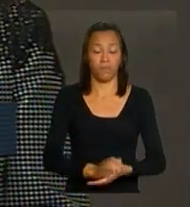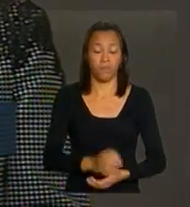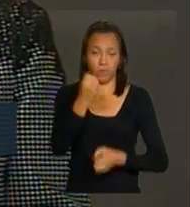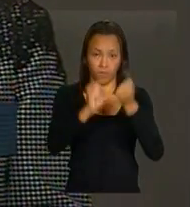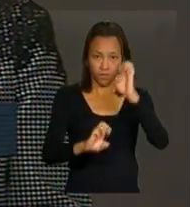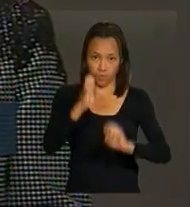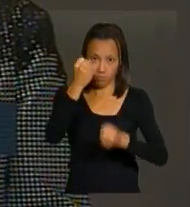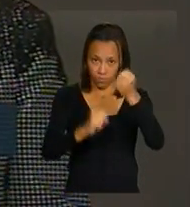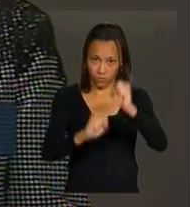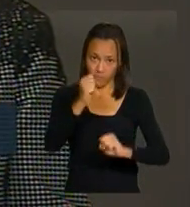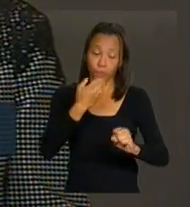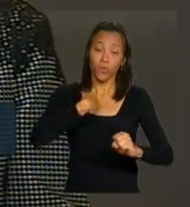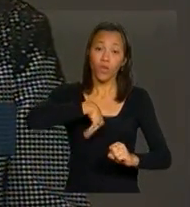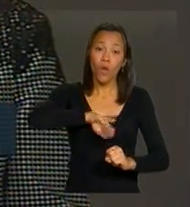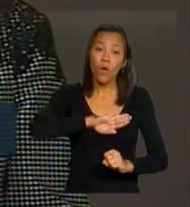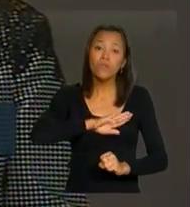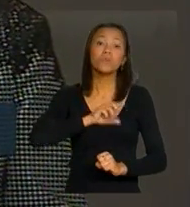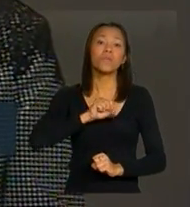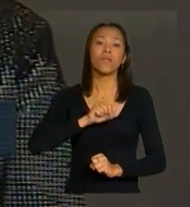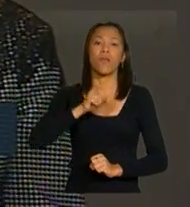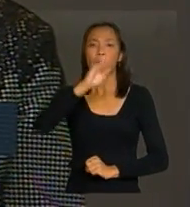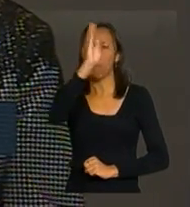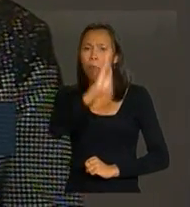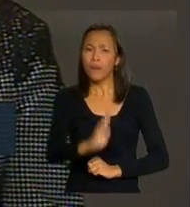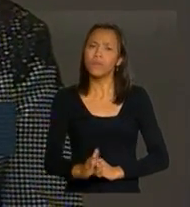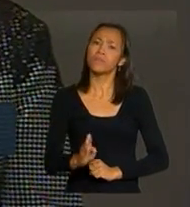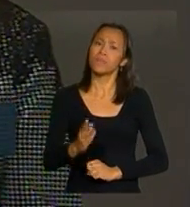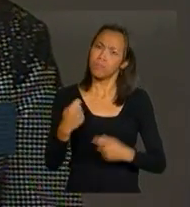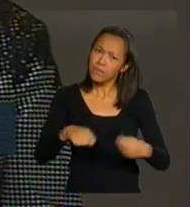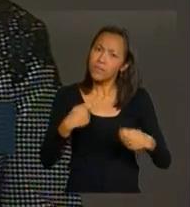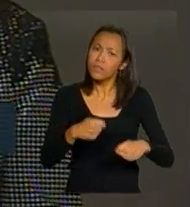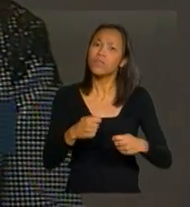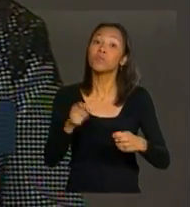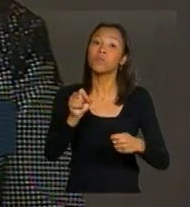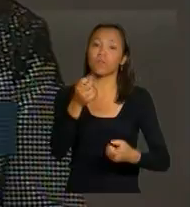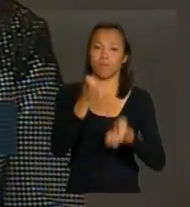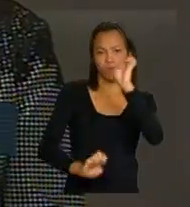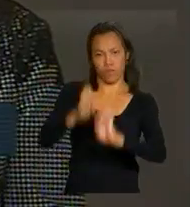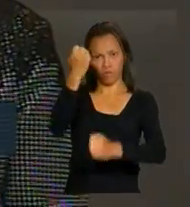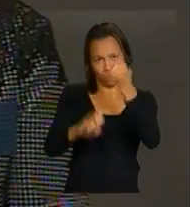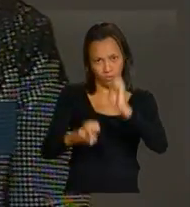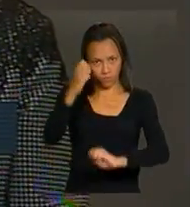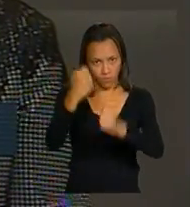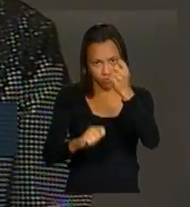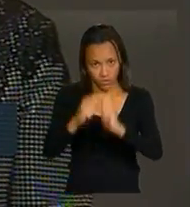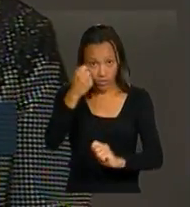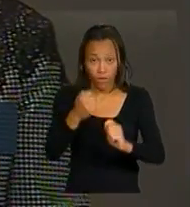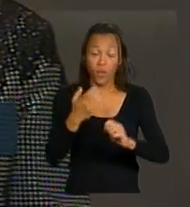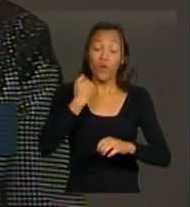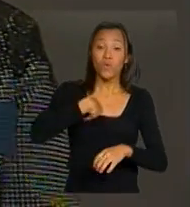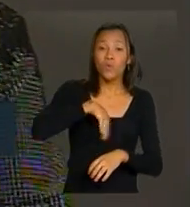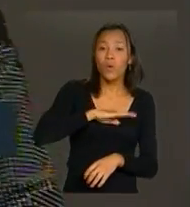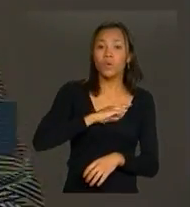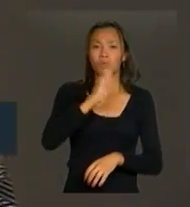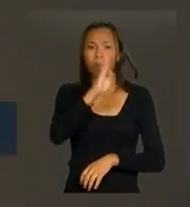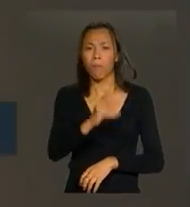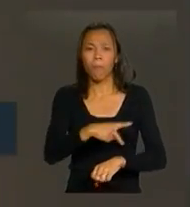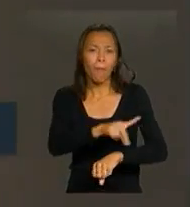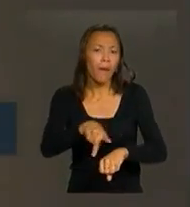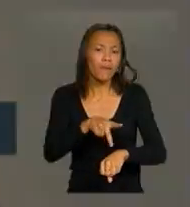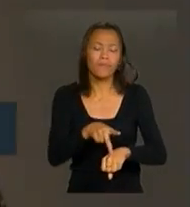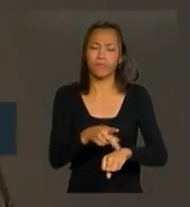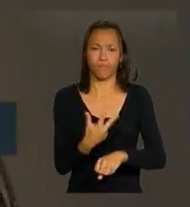Nós somos um país que precisamos da nossa indústria. O nosso país não pode nem